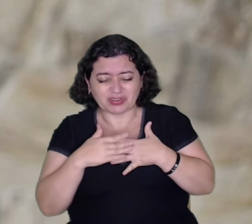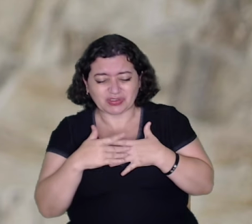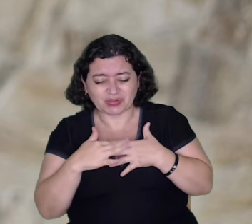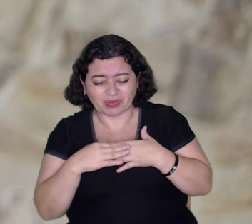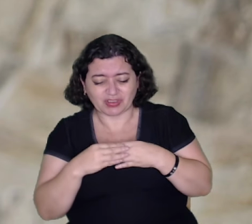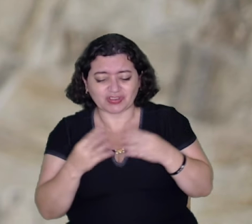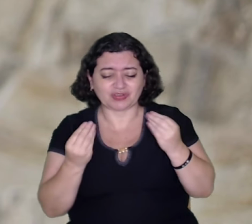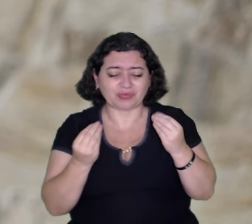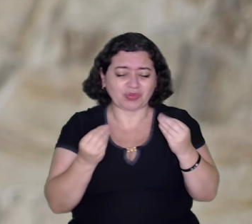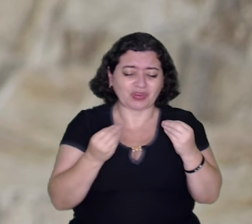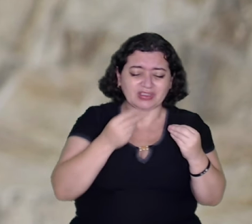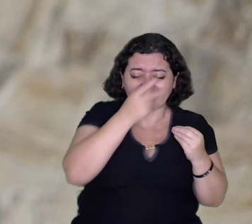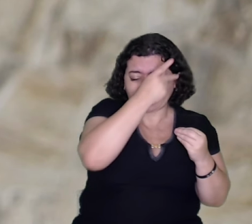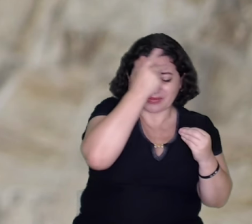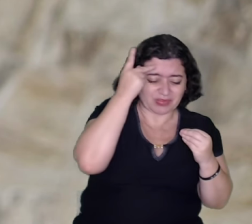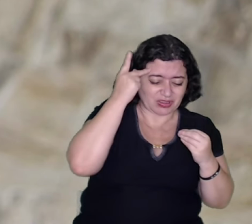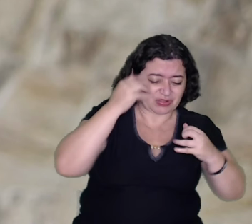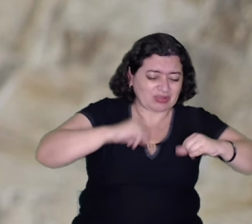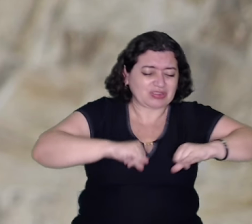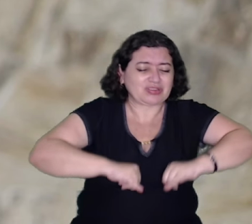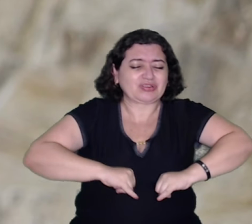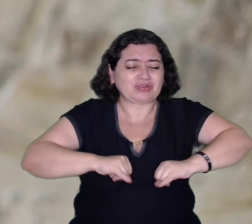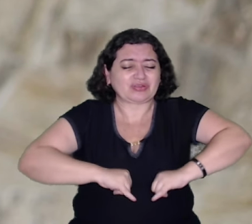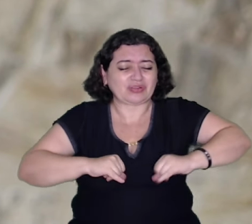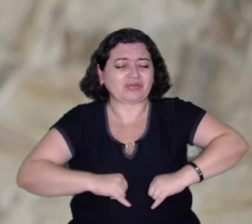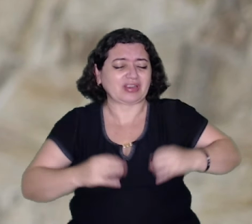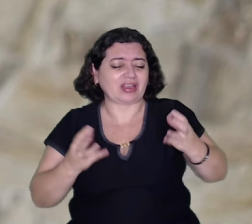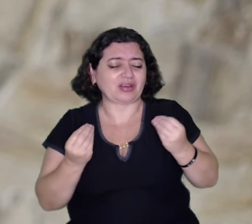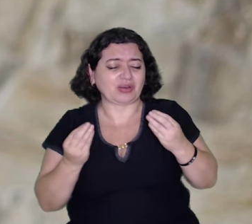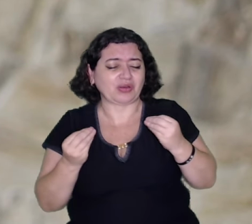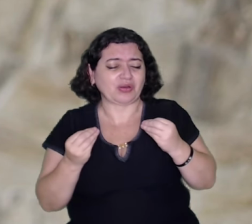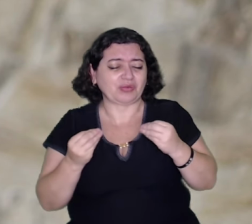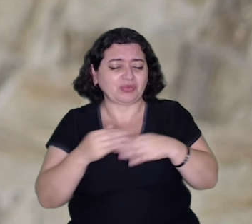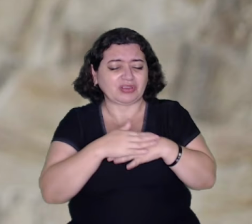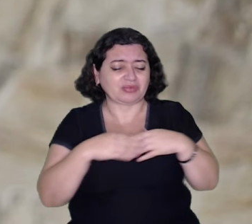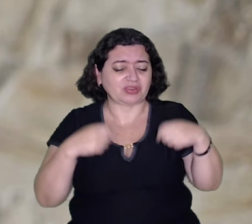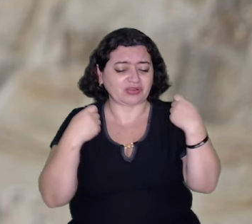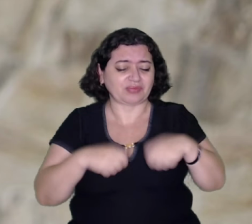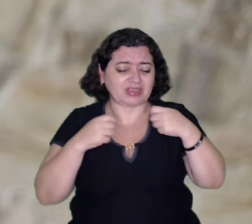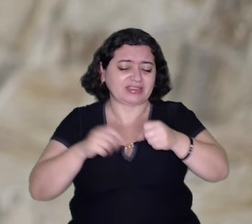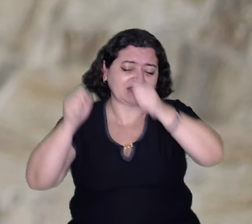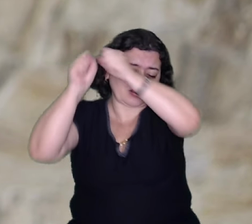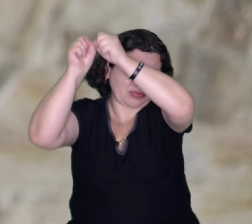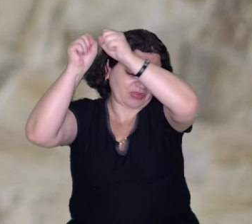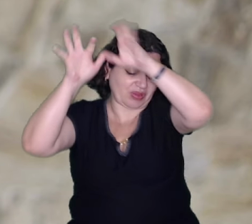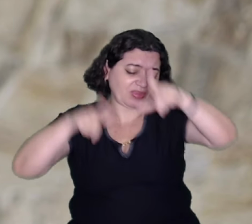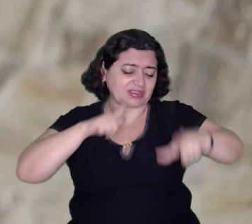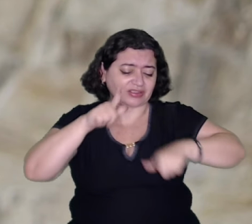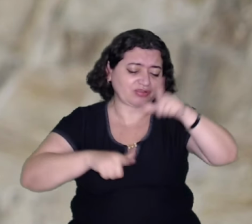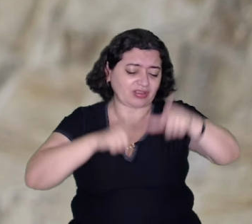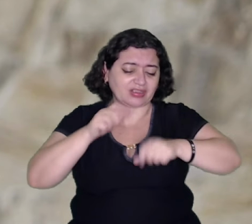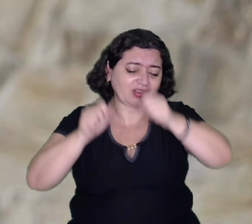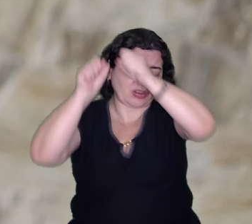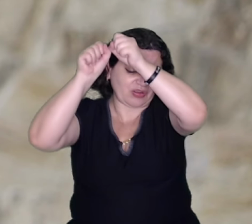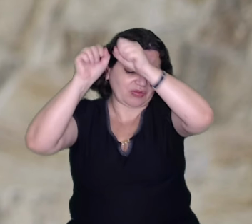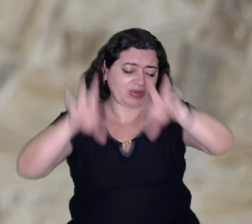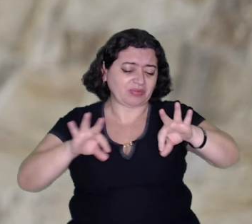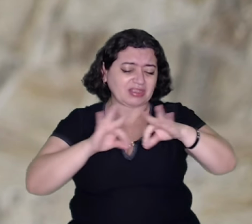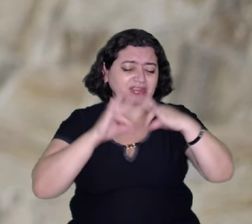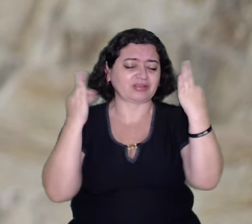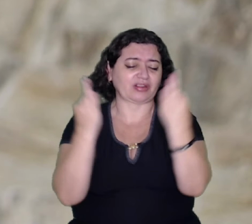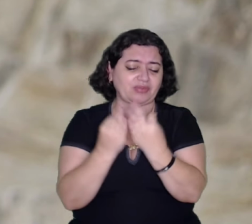há muitas pessoas, ó Pai, sofrendo, há muitas pessoas necessitando de uma bênção no trabalho, uma bênção no lar.